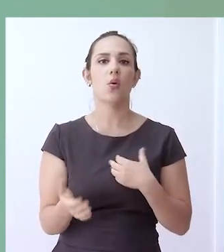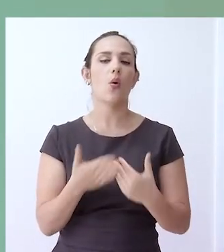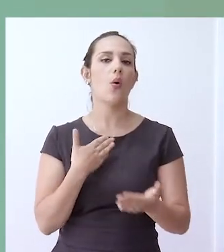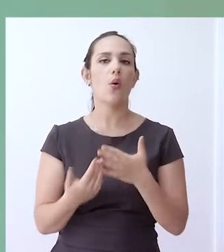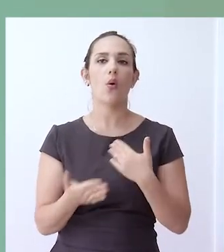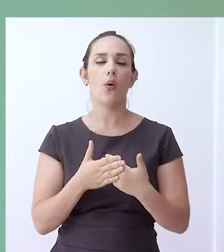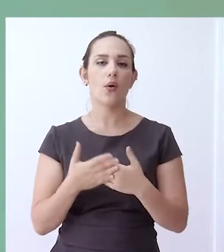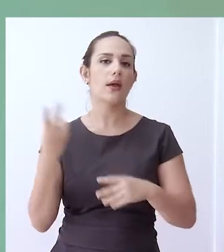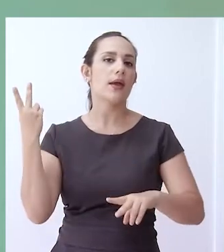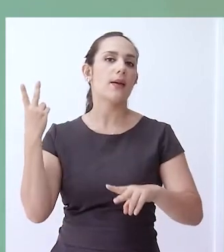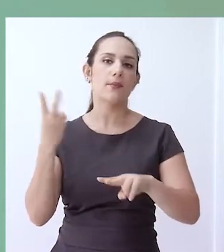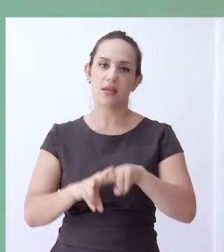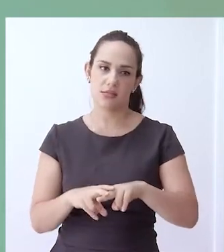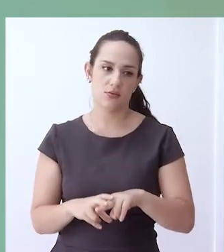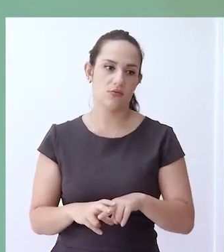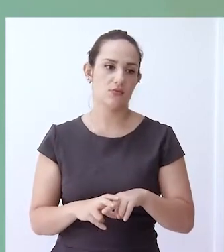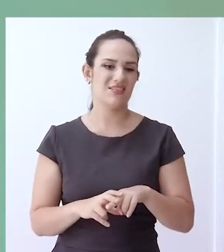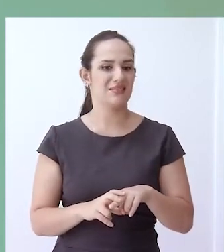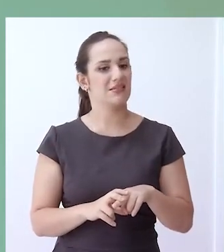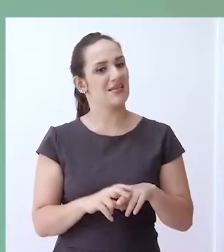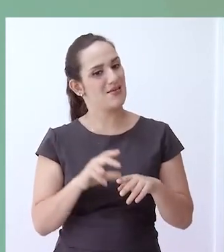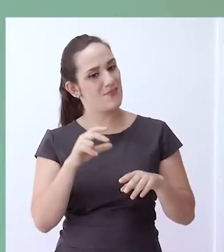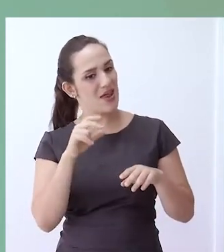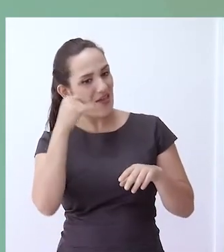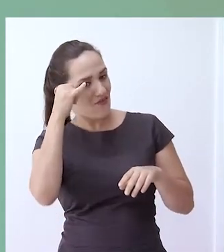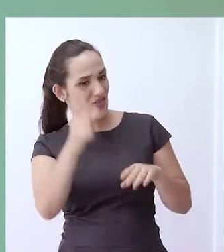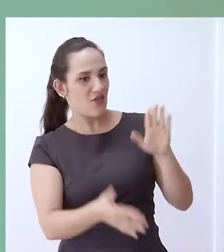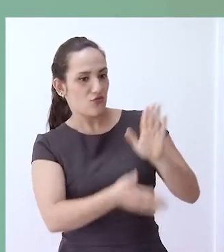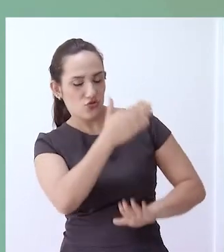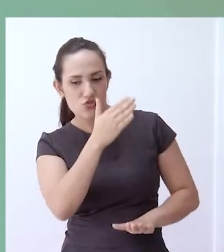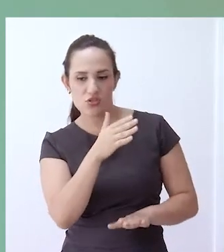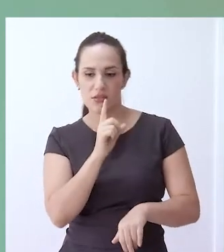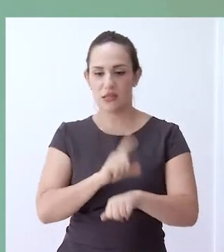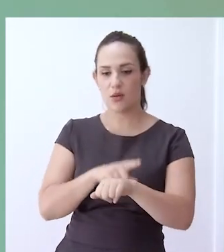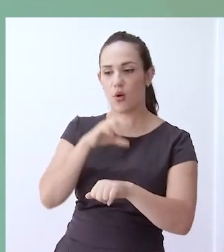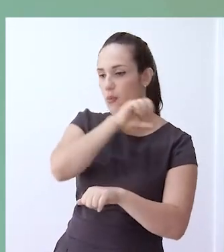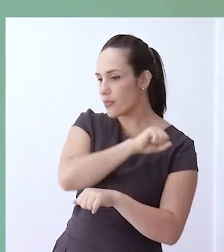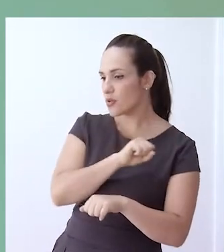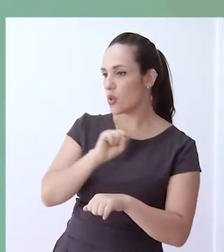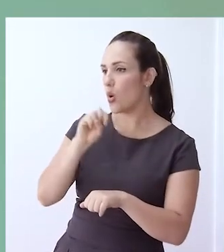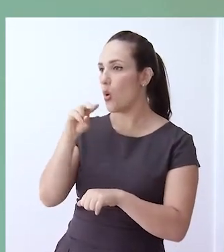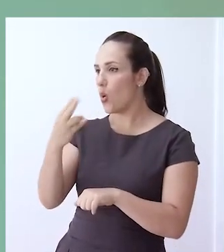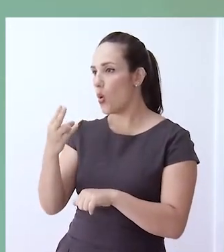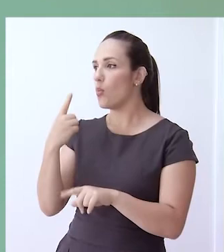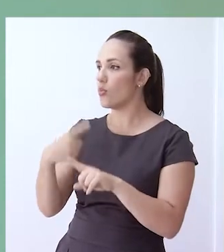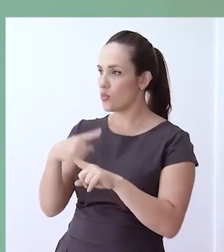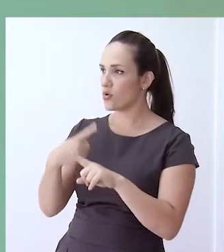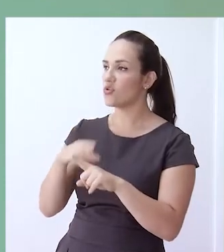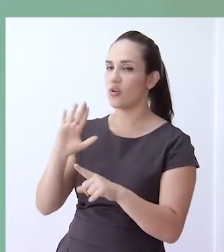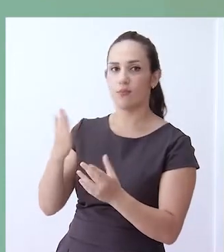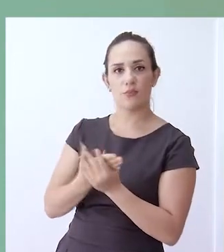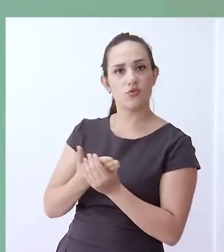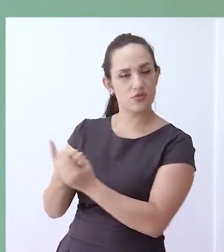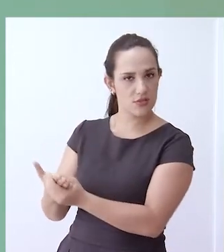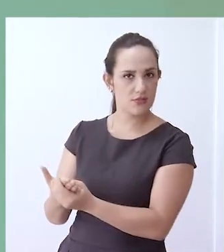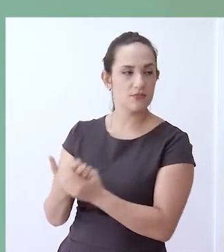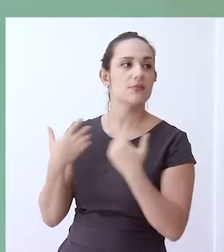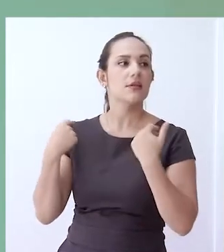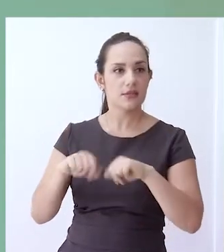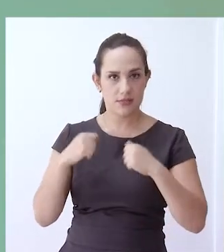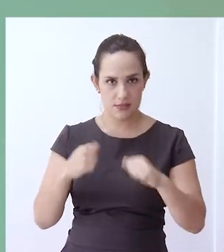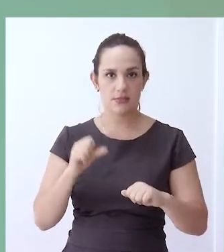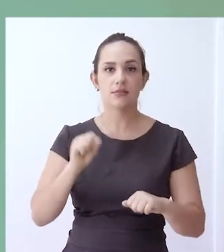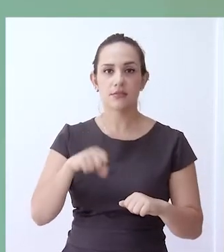o reconhecimento de que toda modalidade de prisão preventiva, temporária, decorrente de sentença